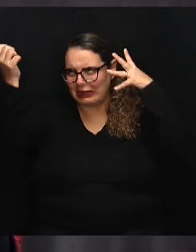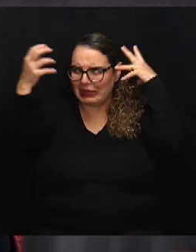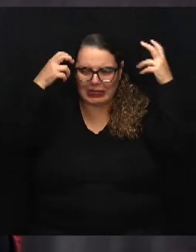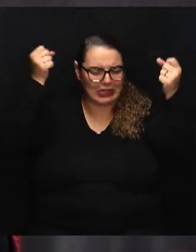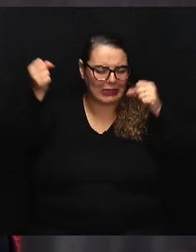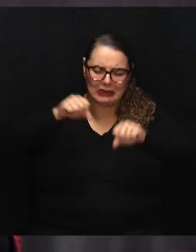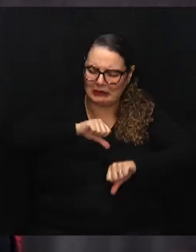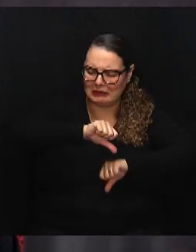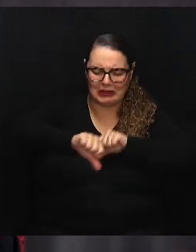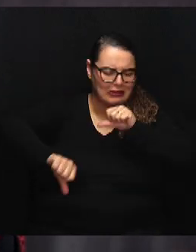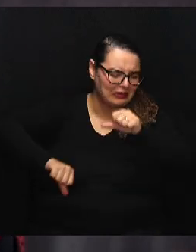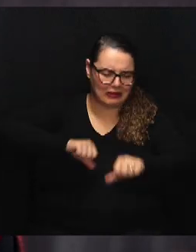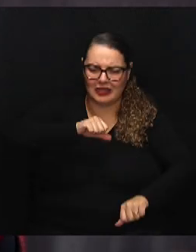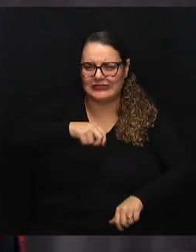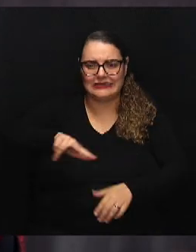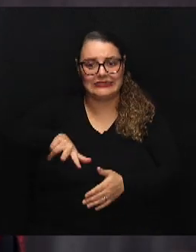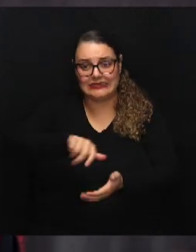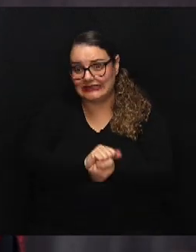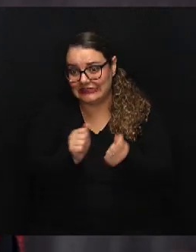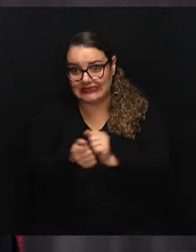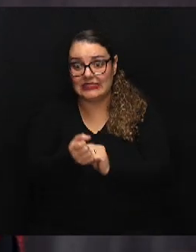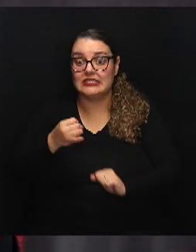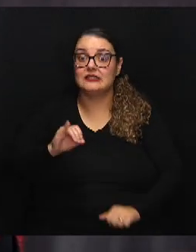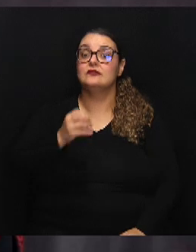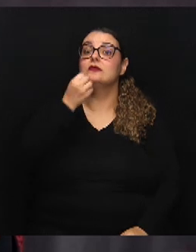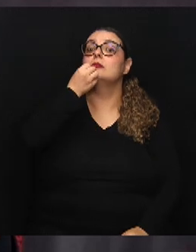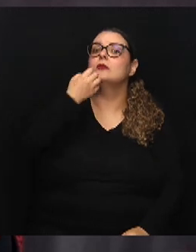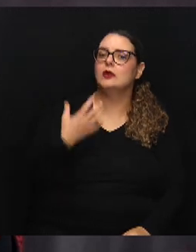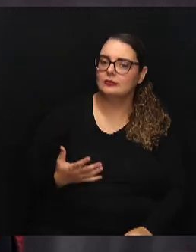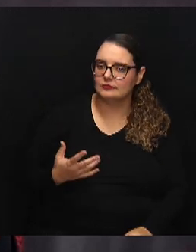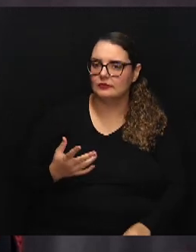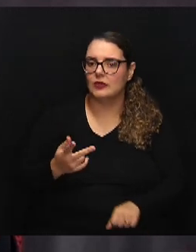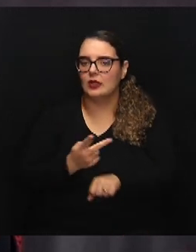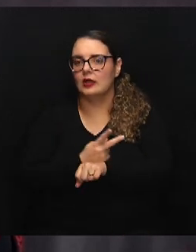virar, rebolar, se valer a pena. Prometo estudar